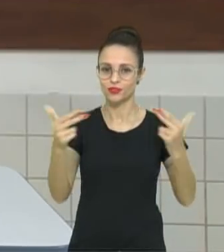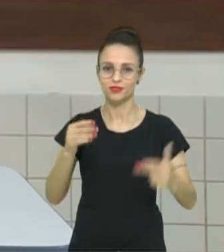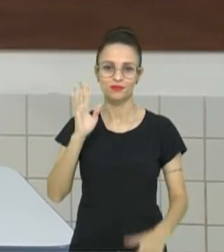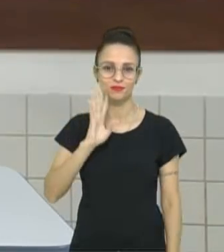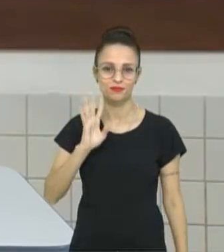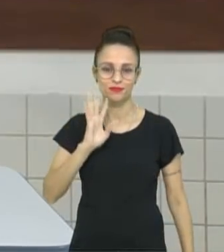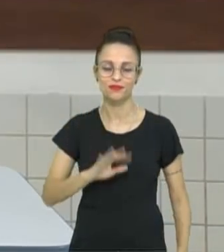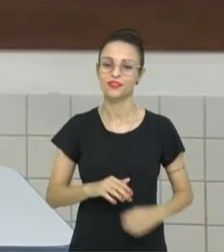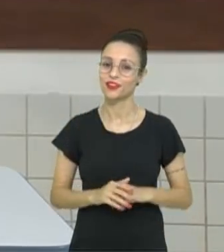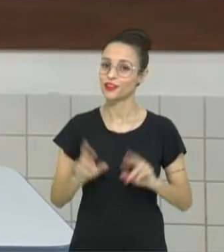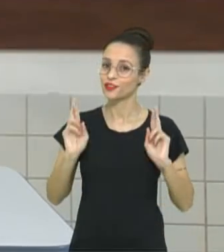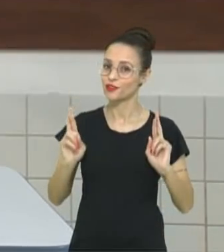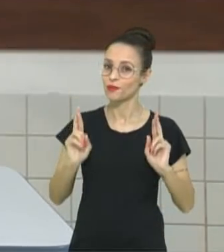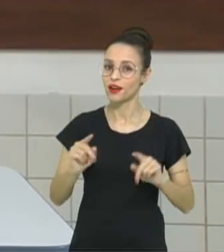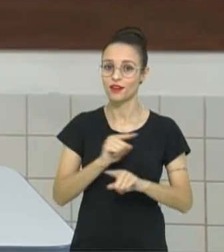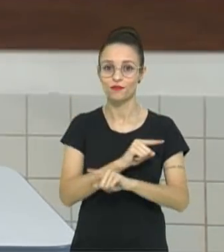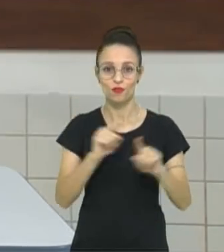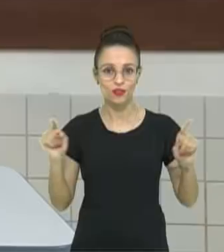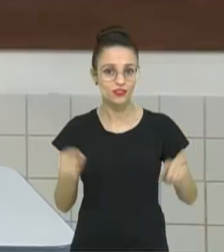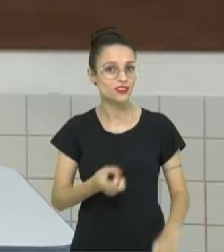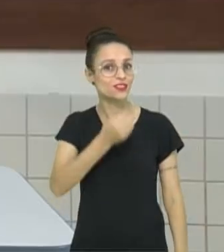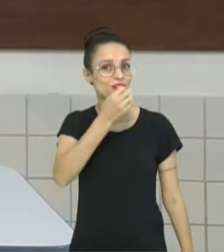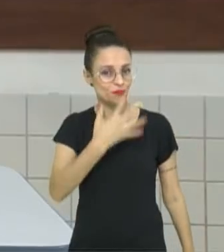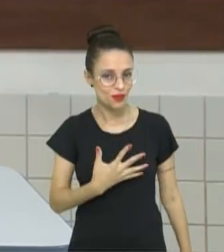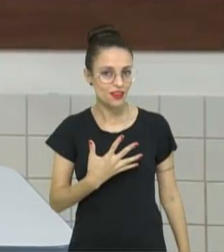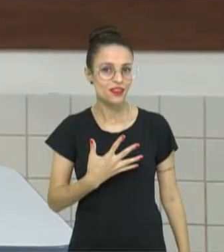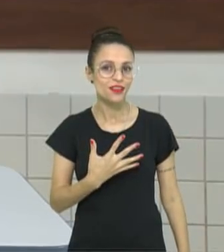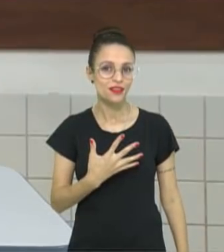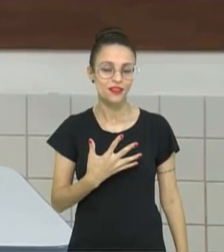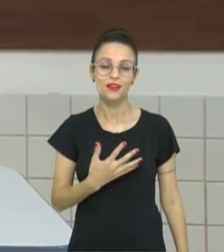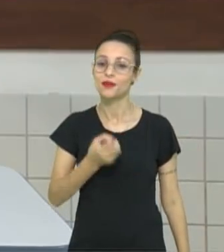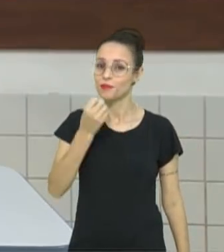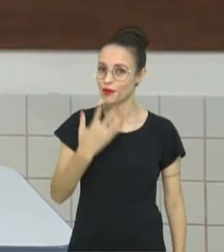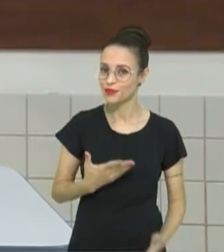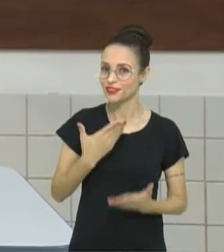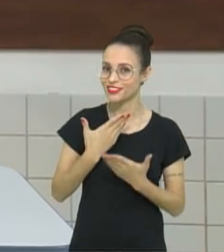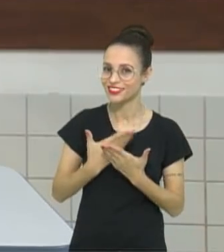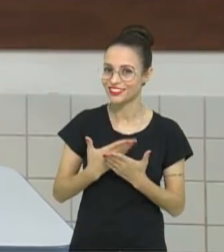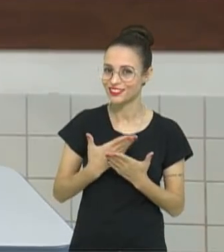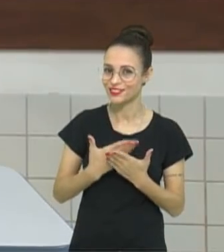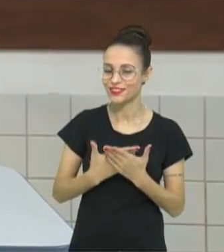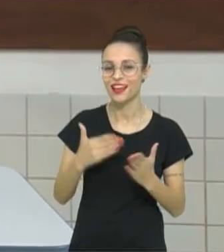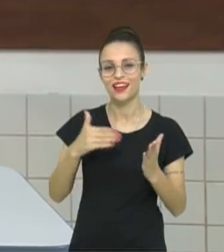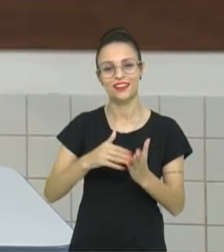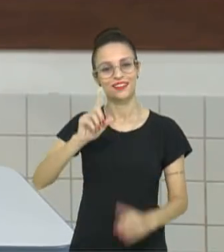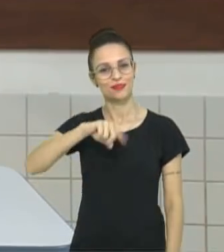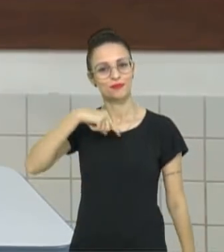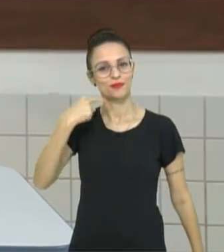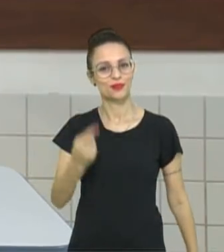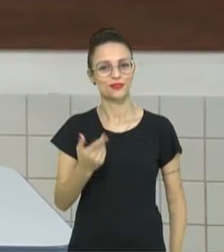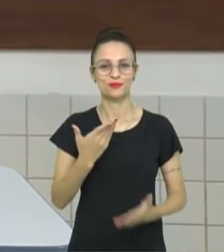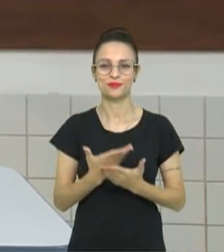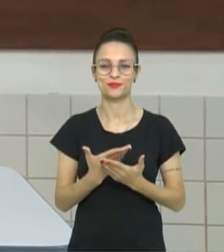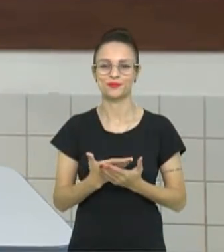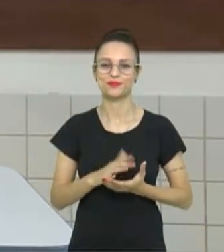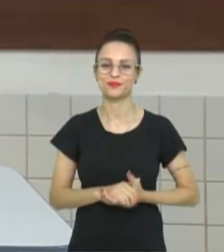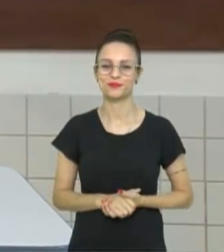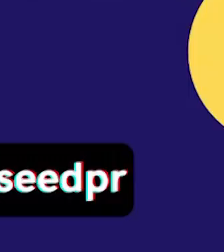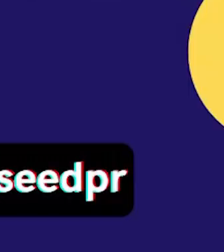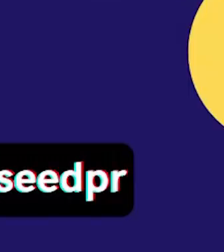e tomara que vocês estejam super bem, né? Bons estudos e até a próxima aula, gente!